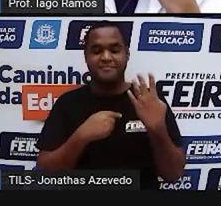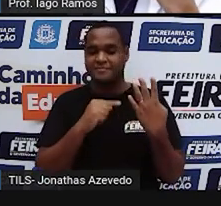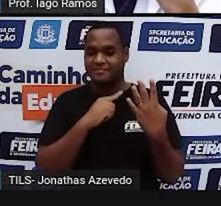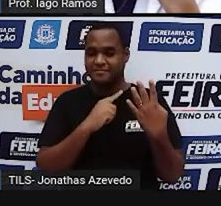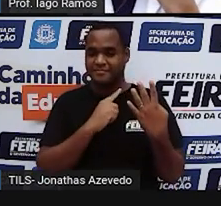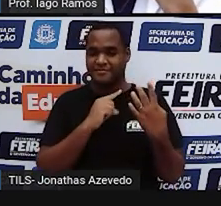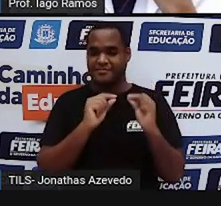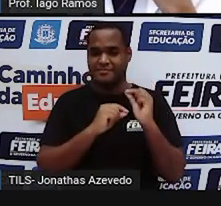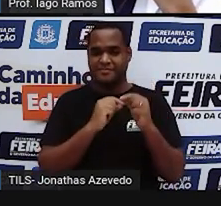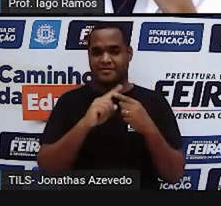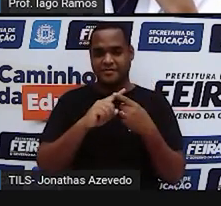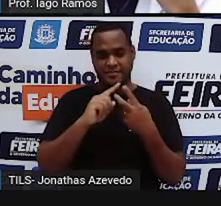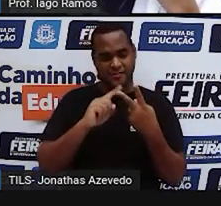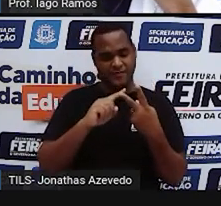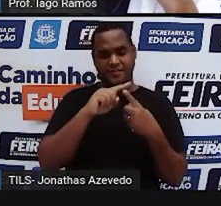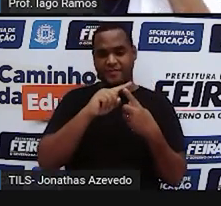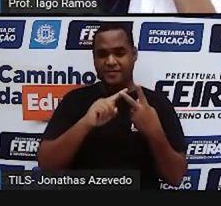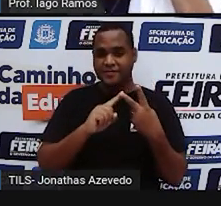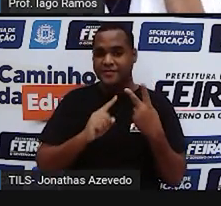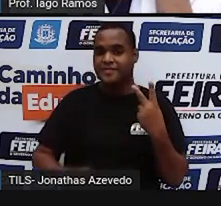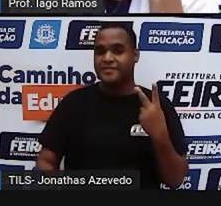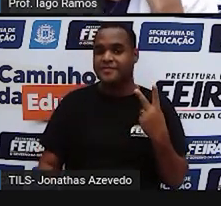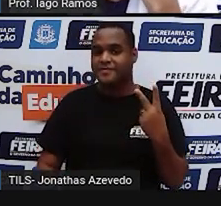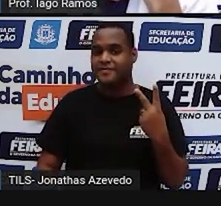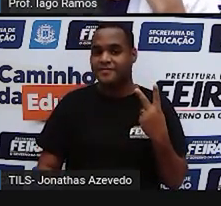olha os dois primeiros